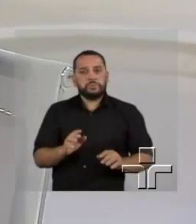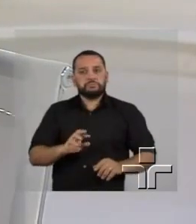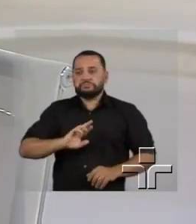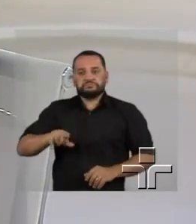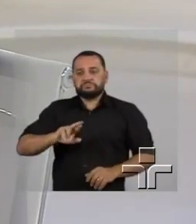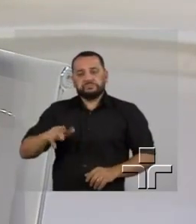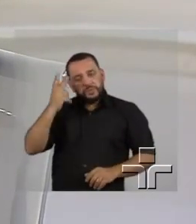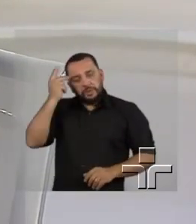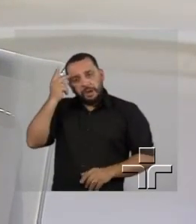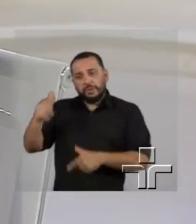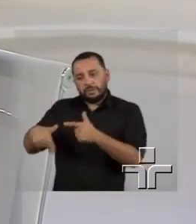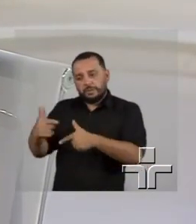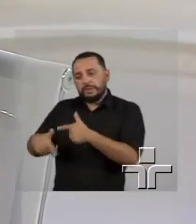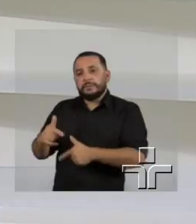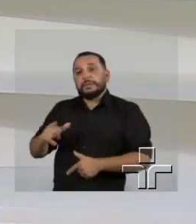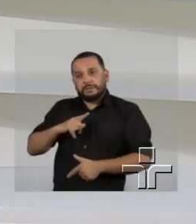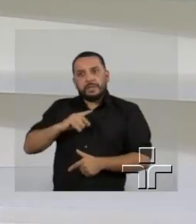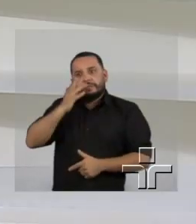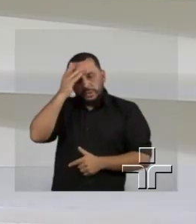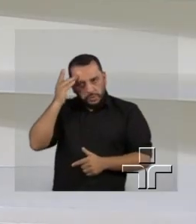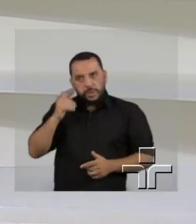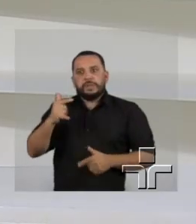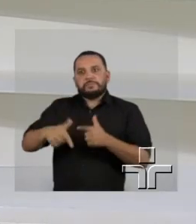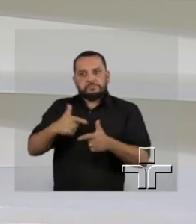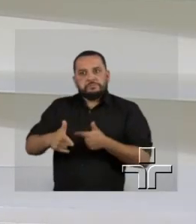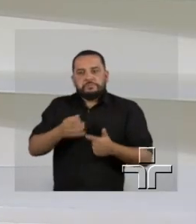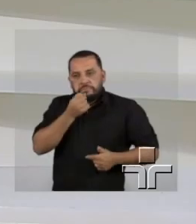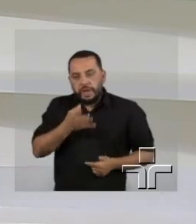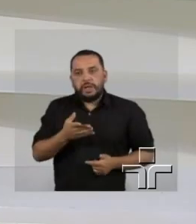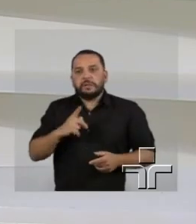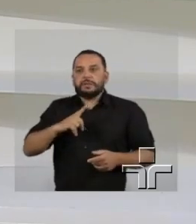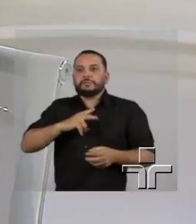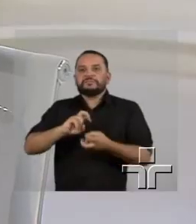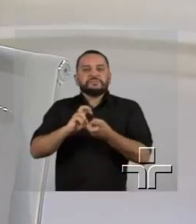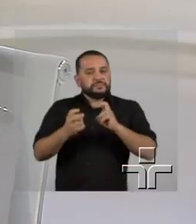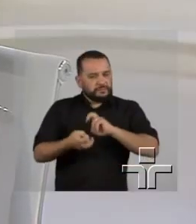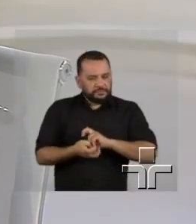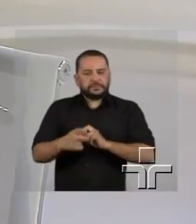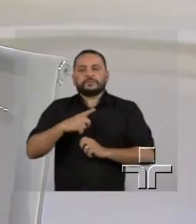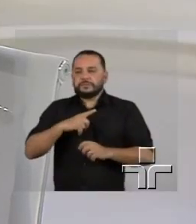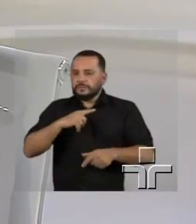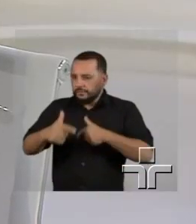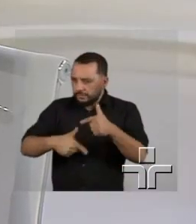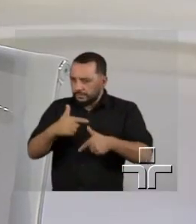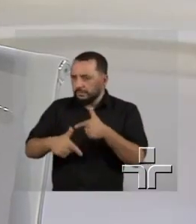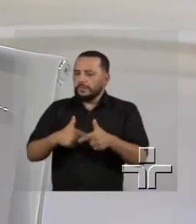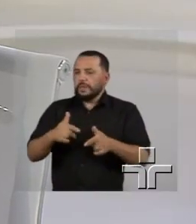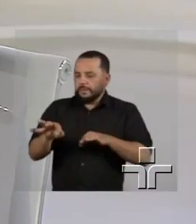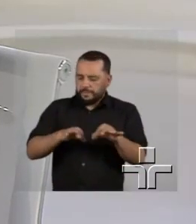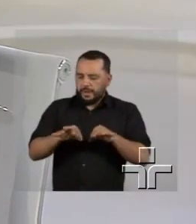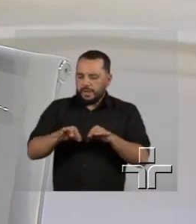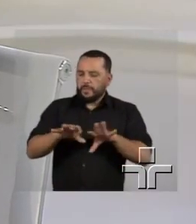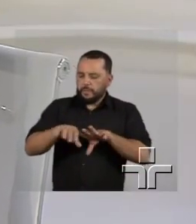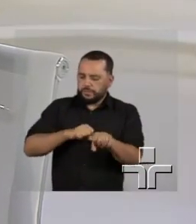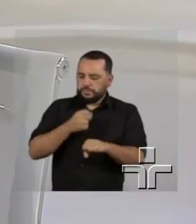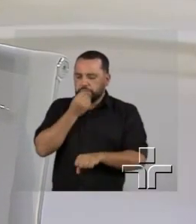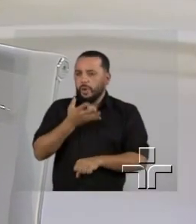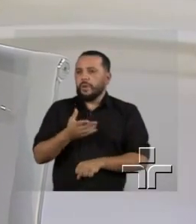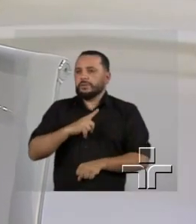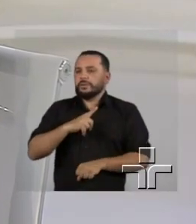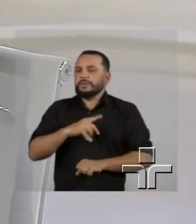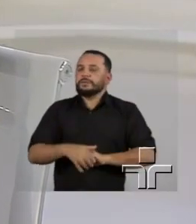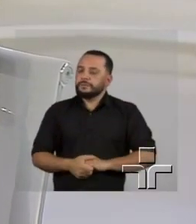também, na Europa. E isso é importante. E os investimentos hoje, eles também estão